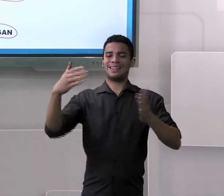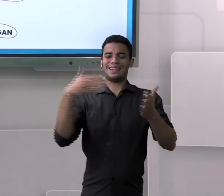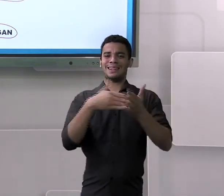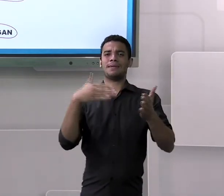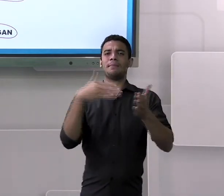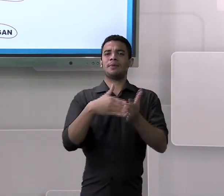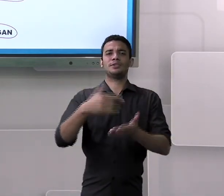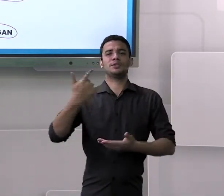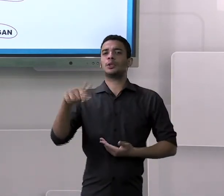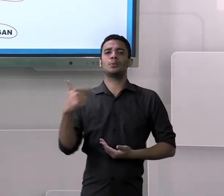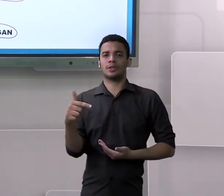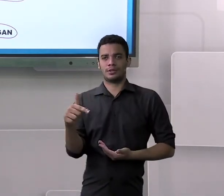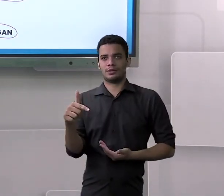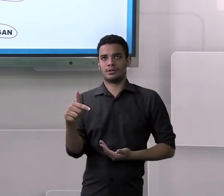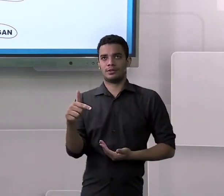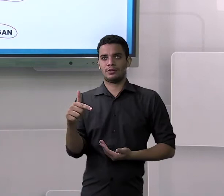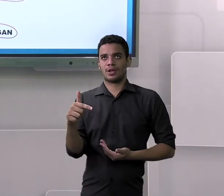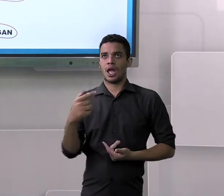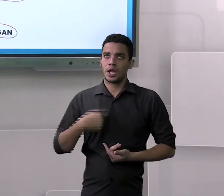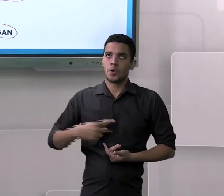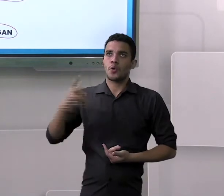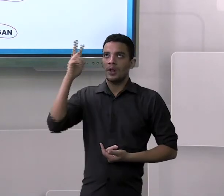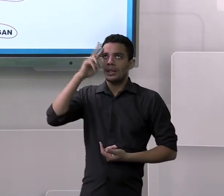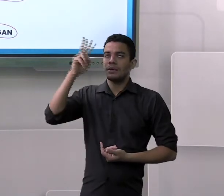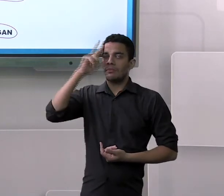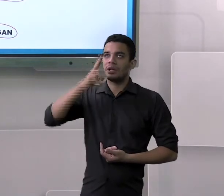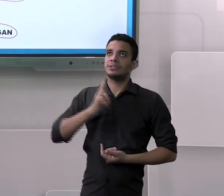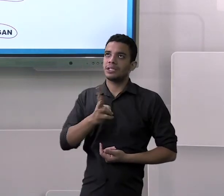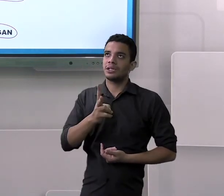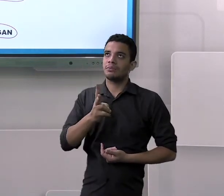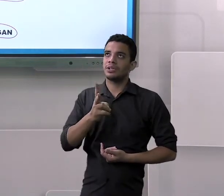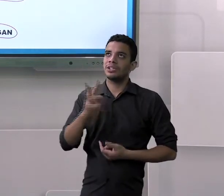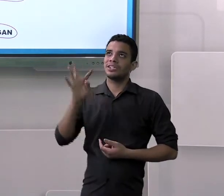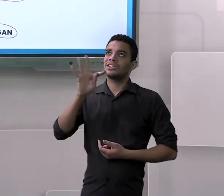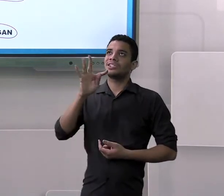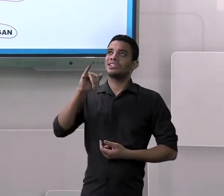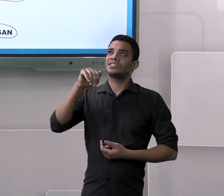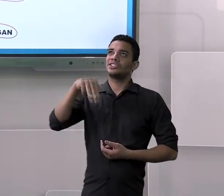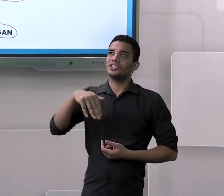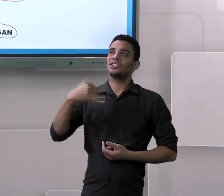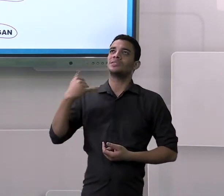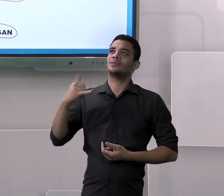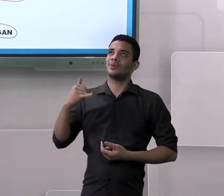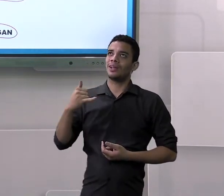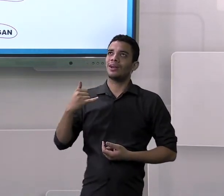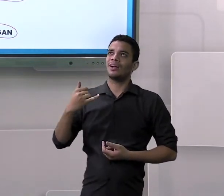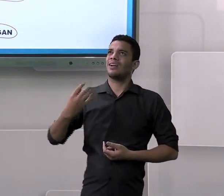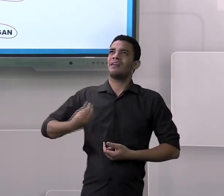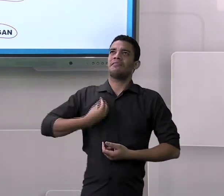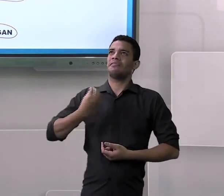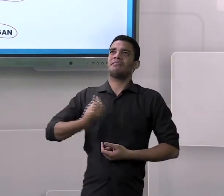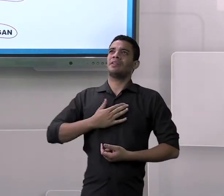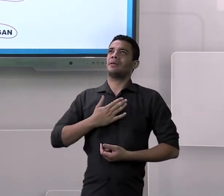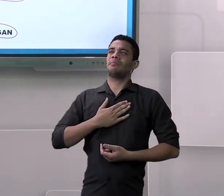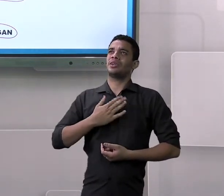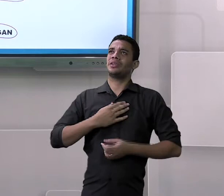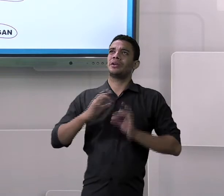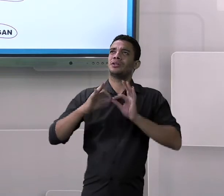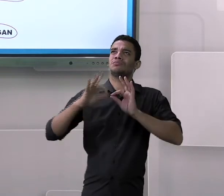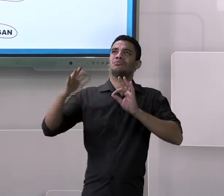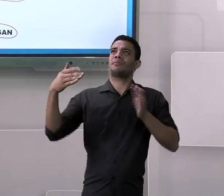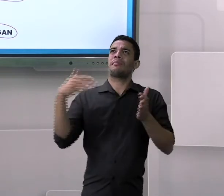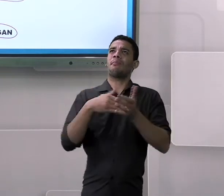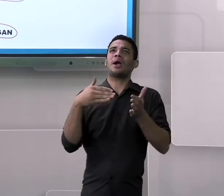lembro da operadora TIM. Um outro exemplo aqui também, quando eu falo assim, na